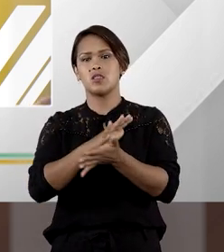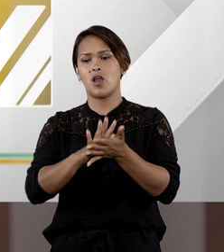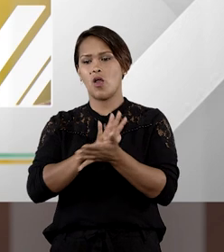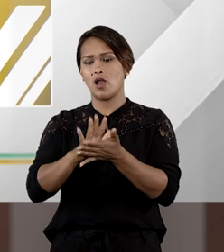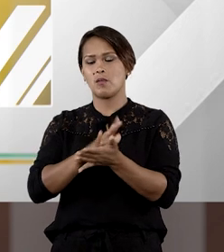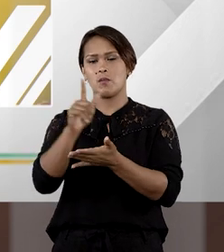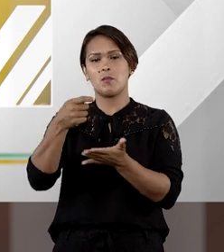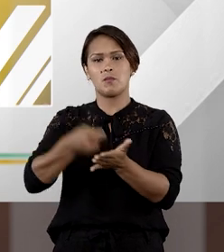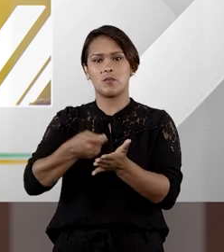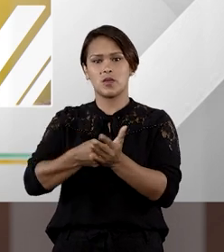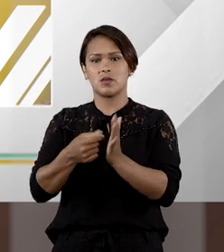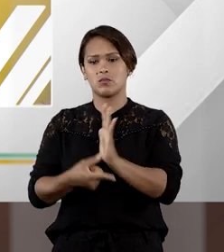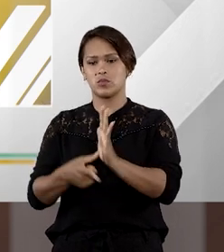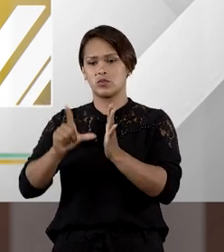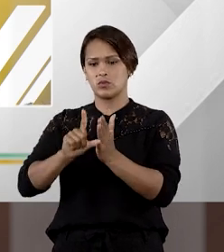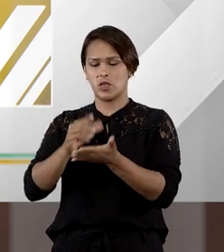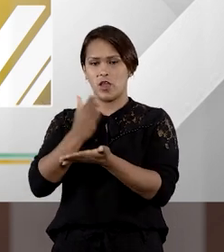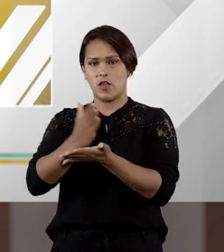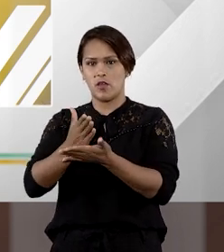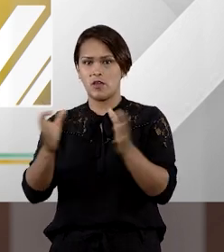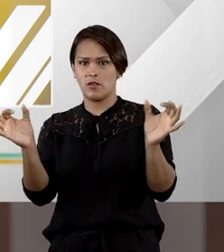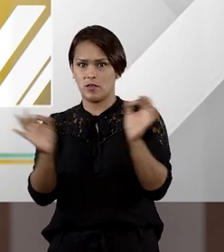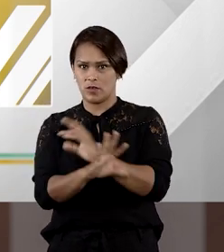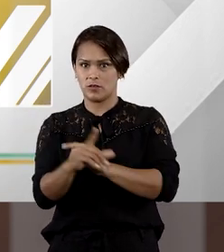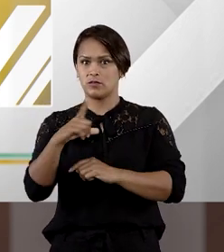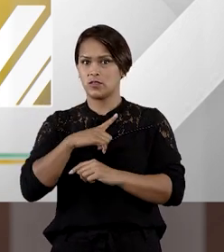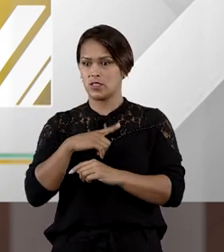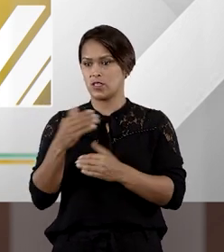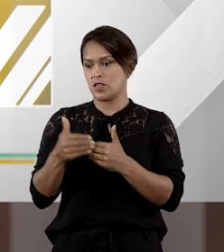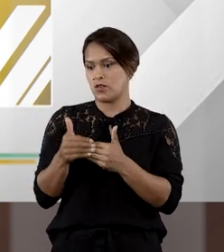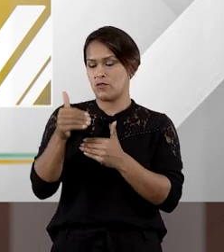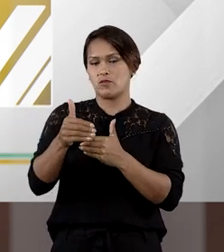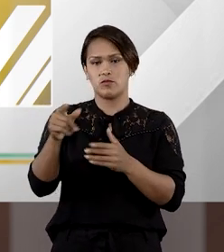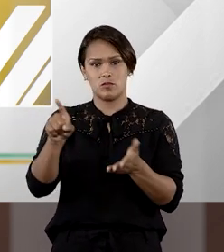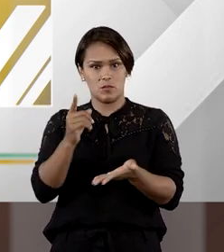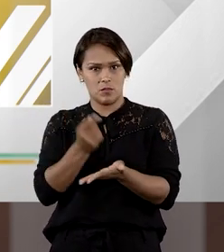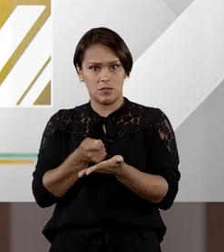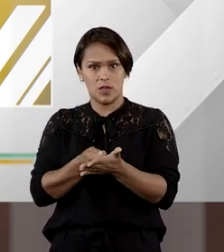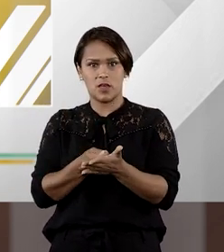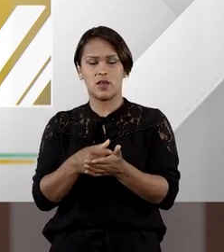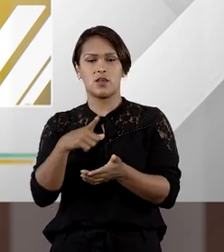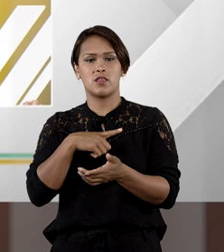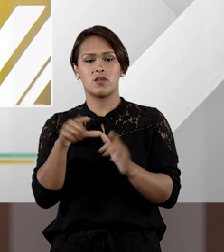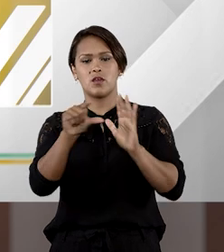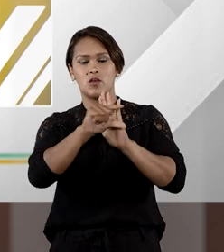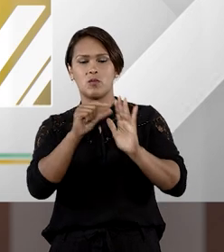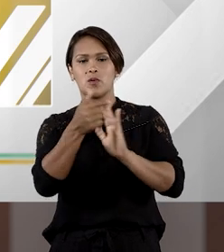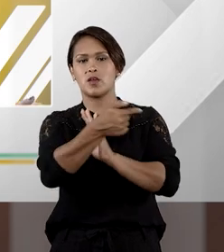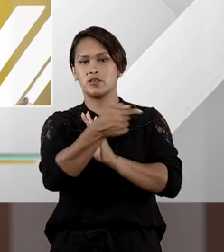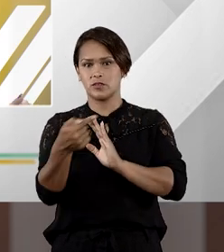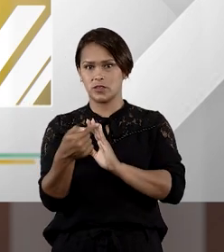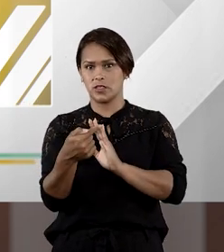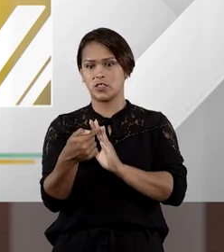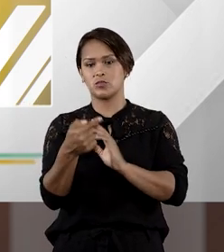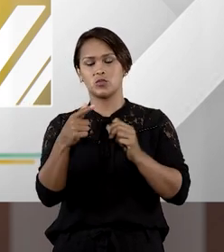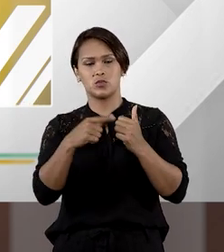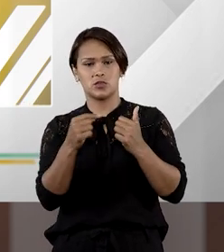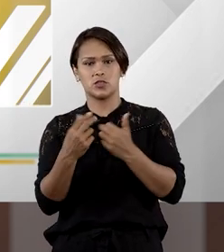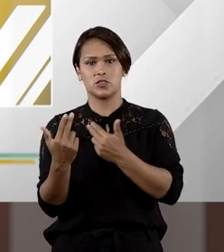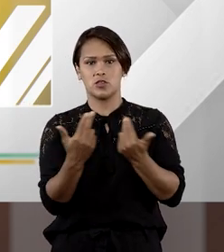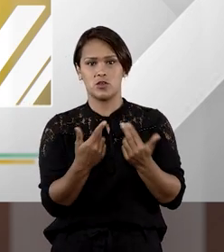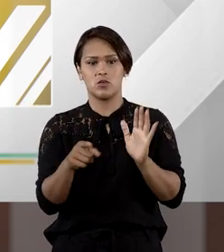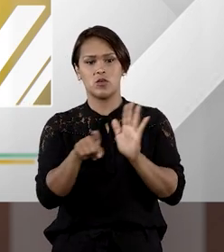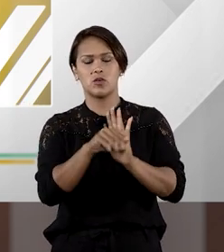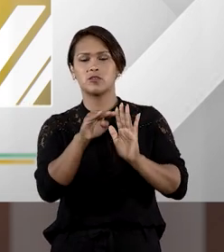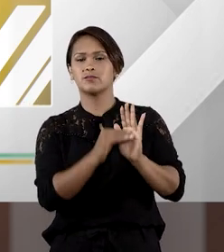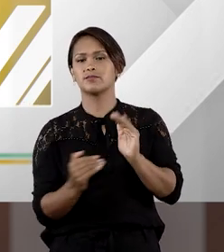executado do pagamento das prestações vencidas e vincendas. Além disso, temos o parágrafo 7º desse mesmo artigo, o